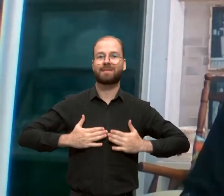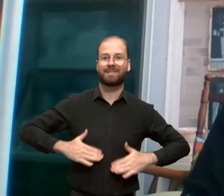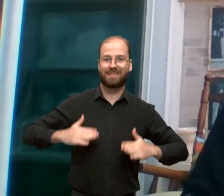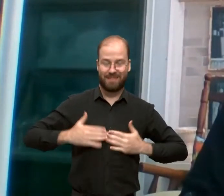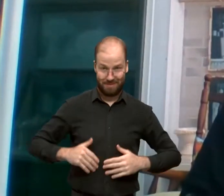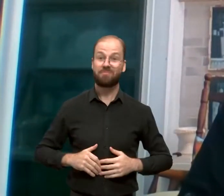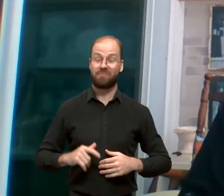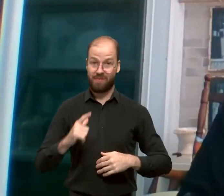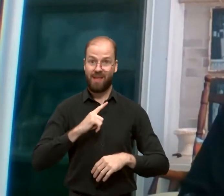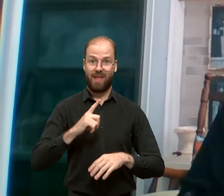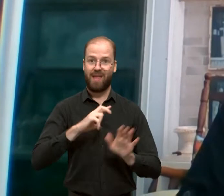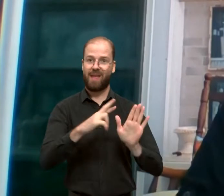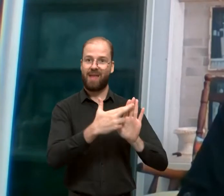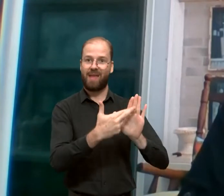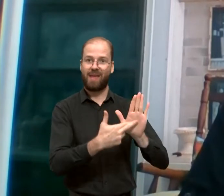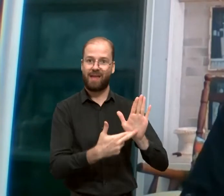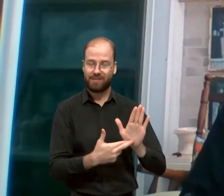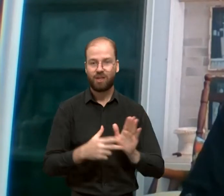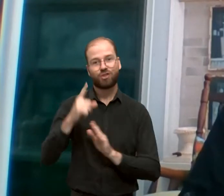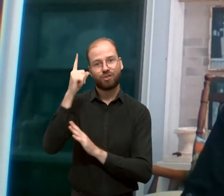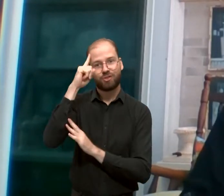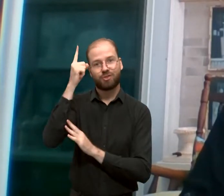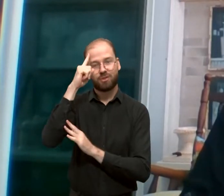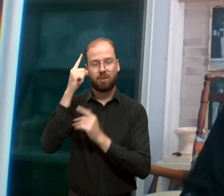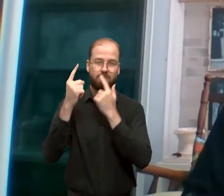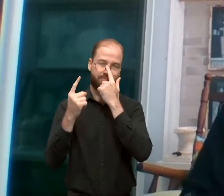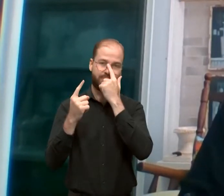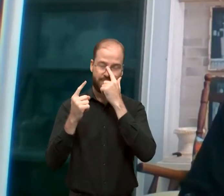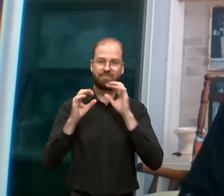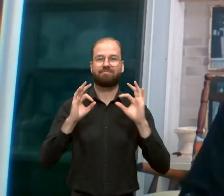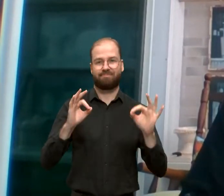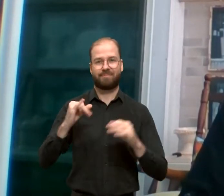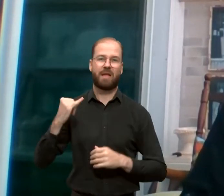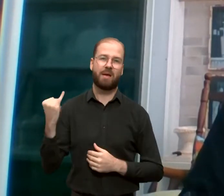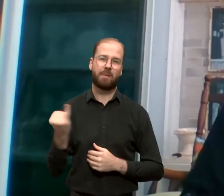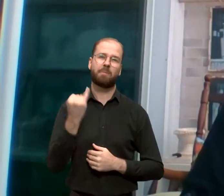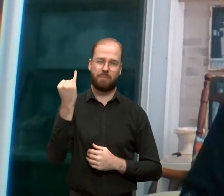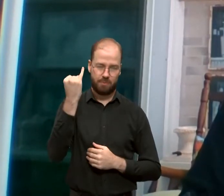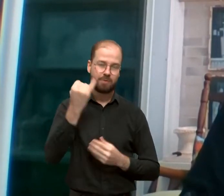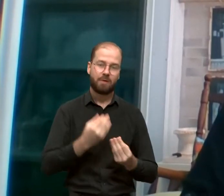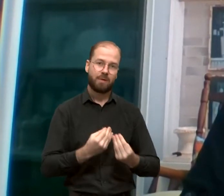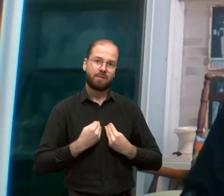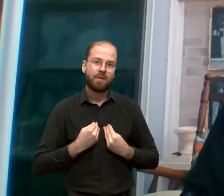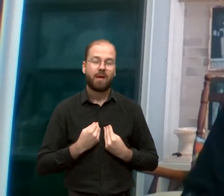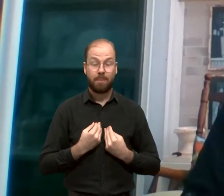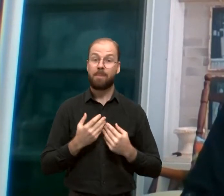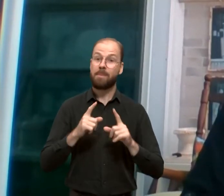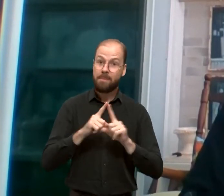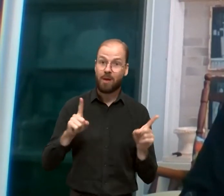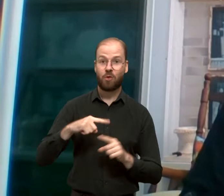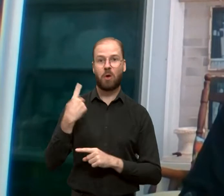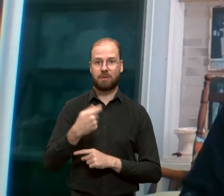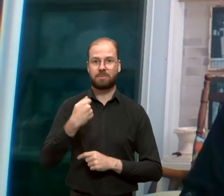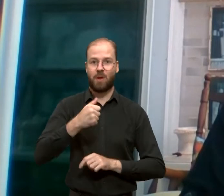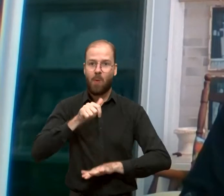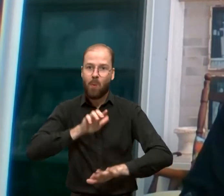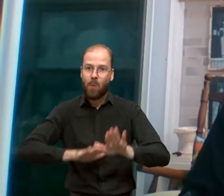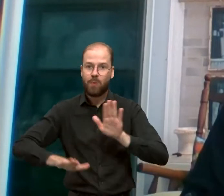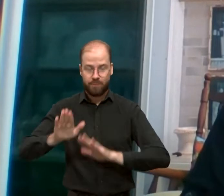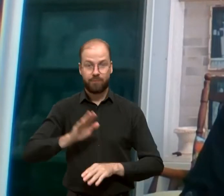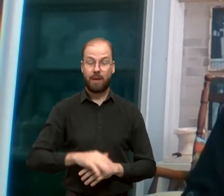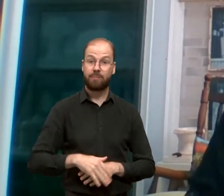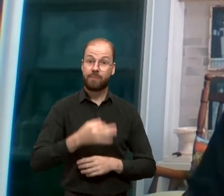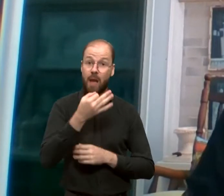além dessas regrinhas do dia a dia, que é fundamental, a gente precisa de ter esse cuidado. E uma dica